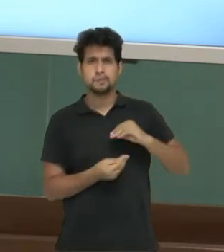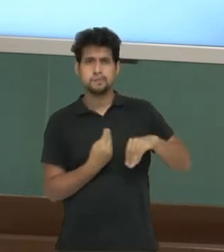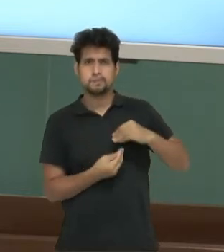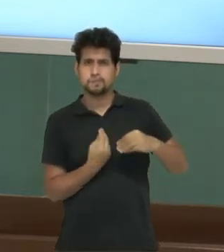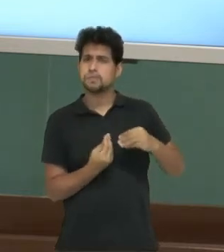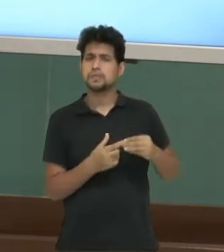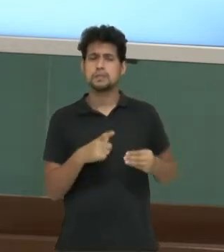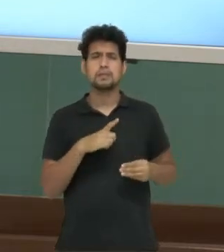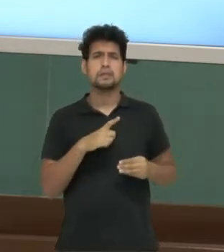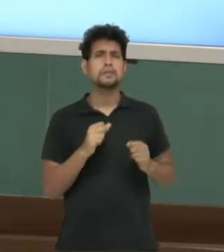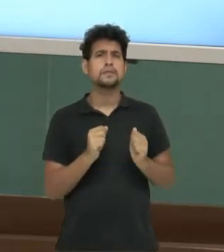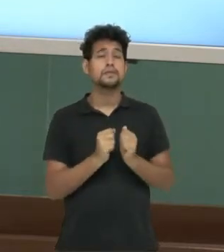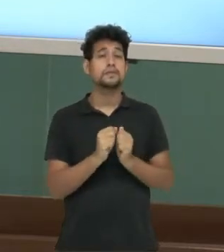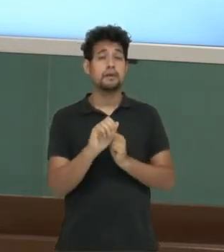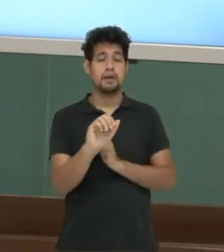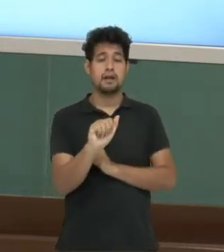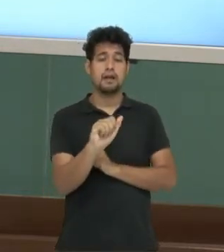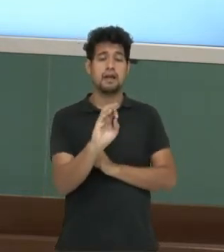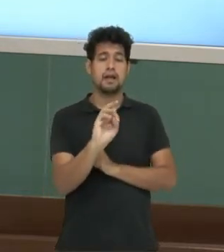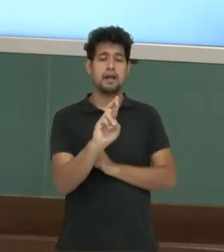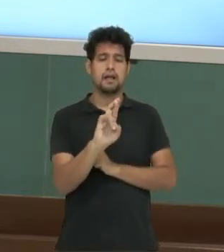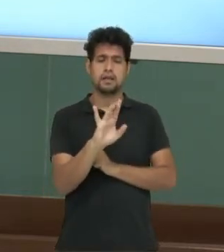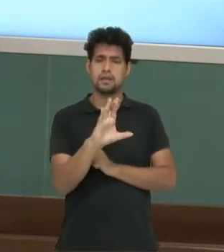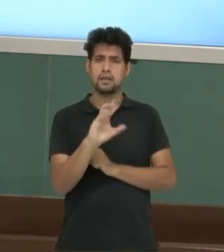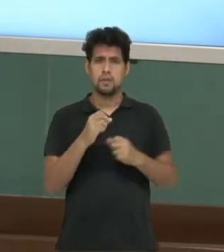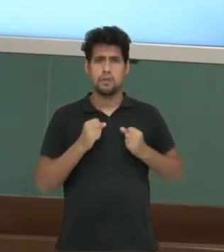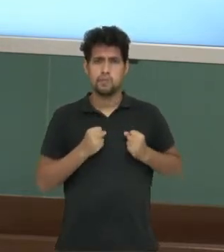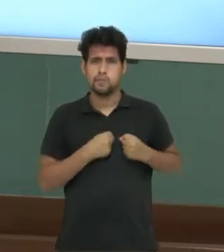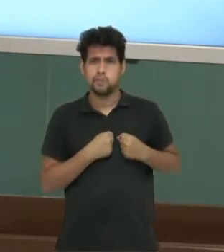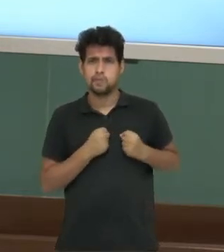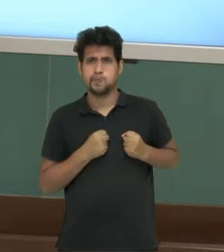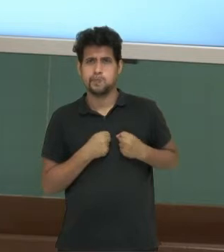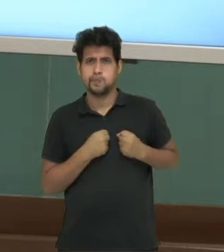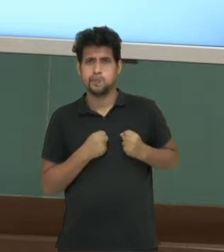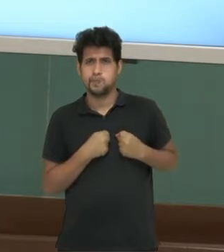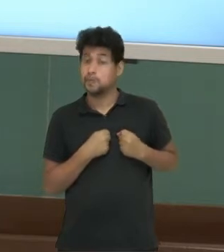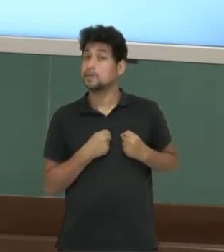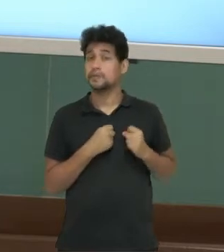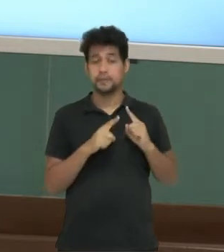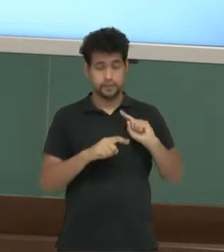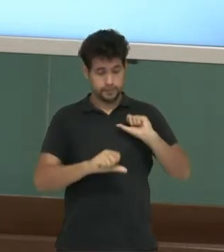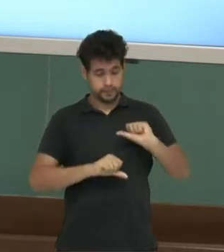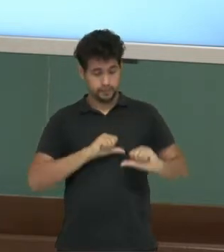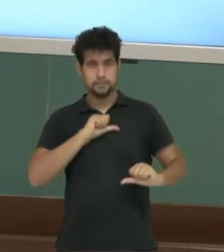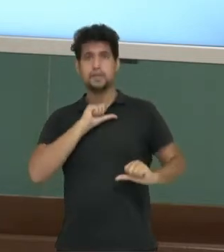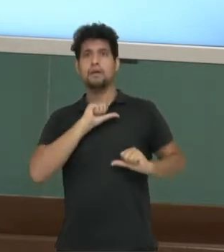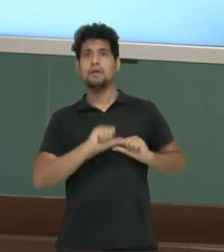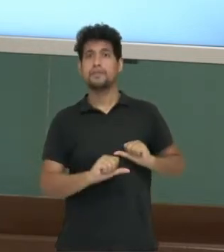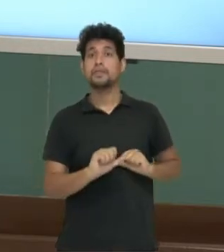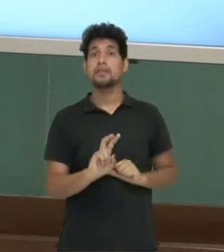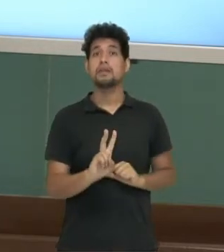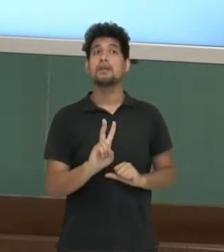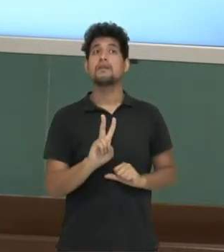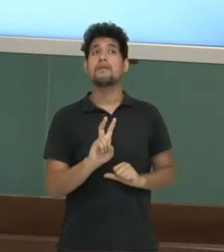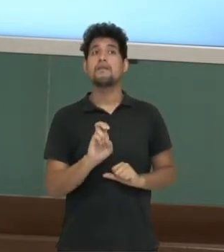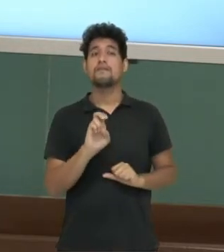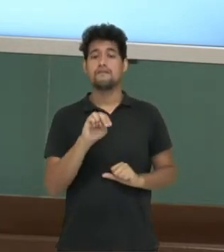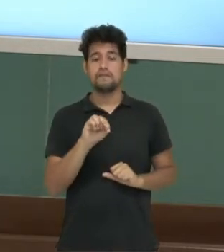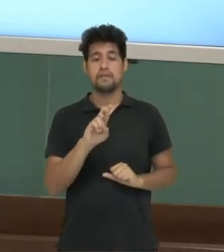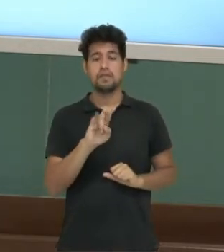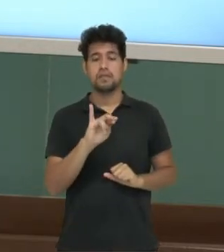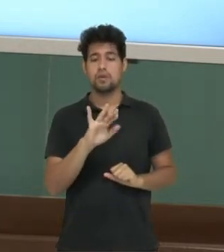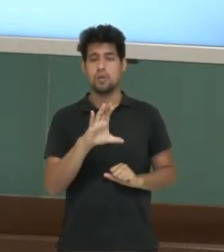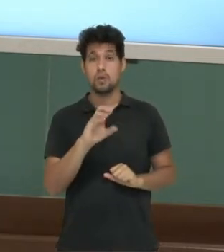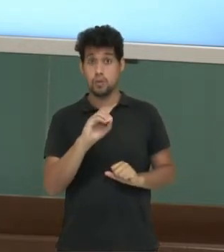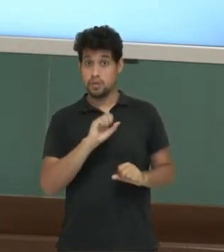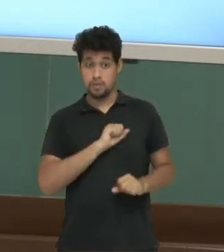chegou aqui através do átrio, né? Veio dos pulmões, foi para o átrio, passou para o ventrículo. Quando o ventrículo for